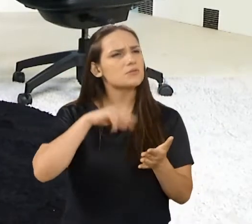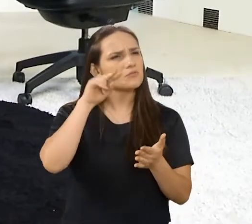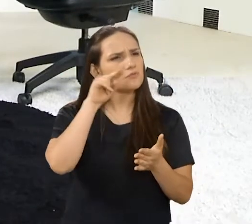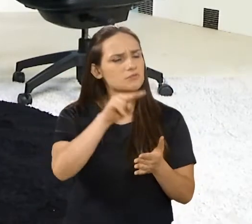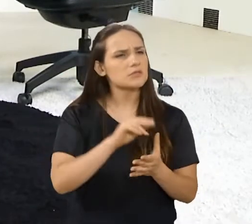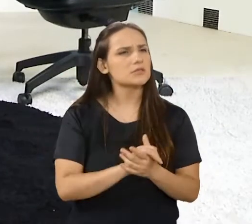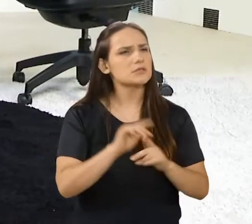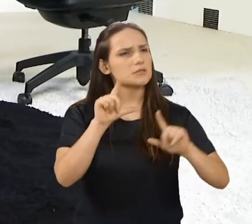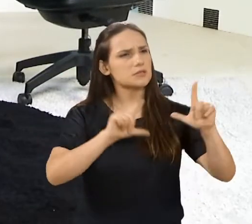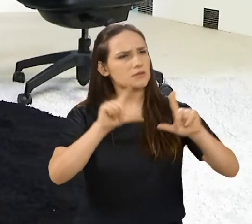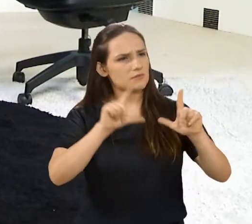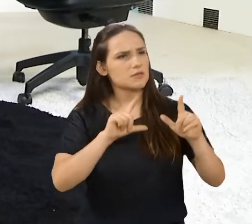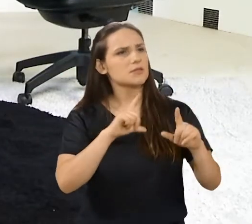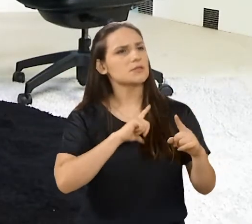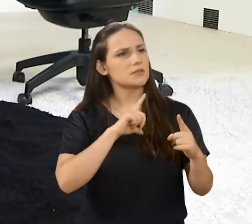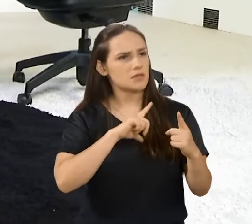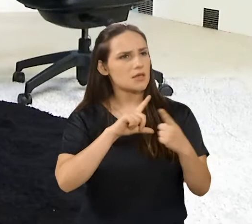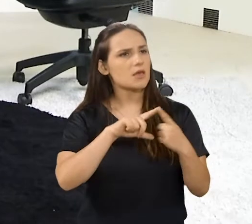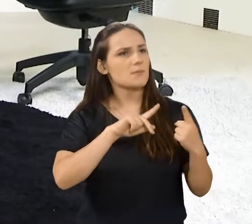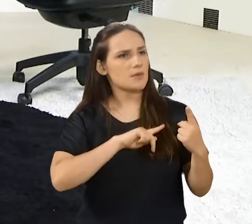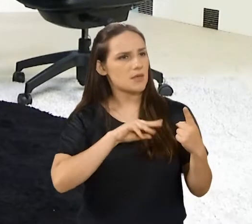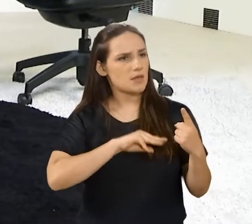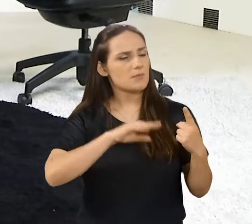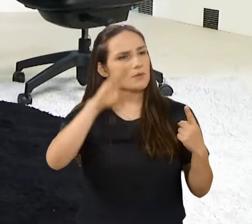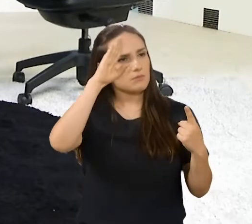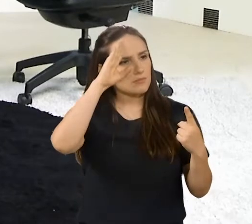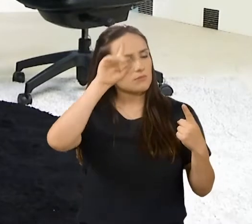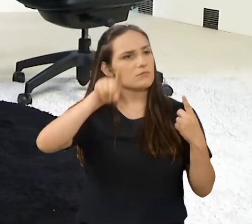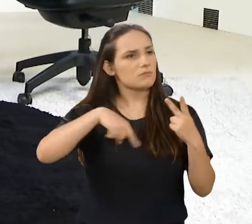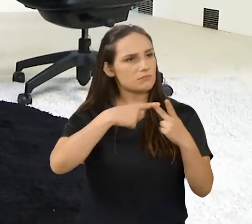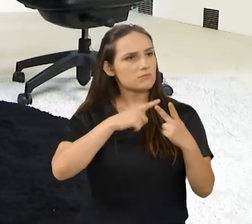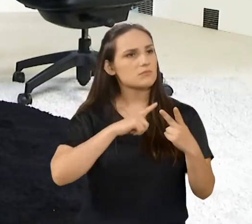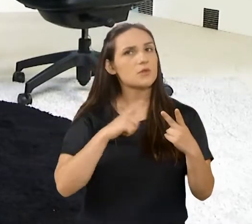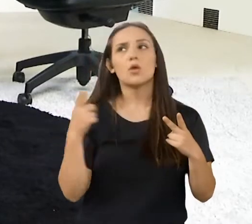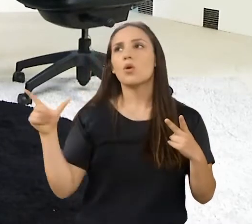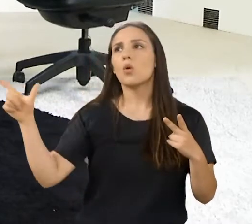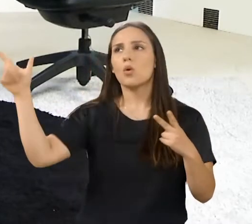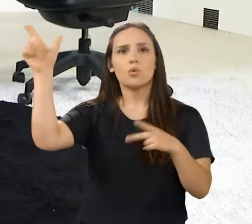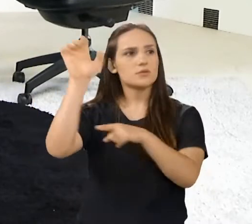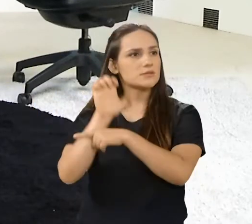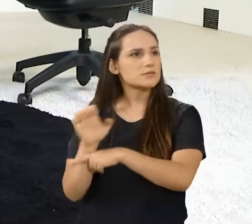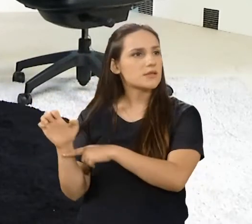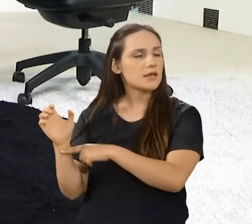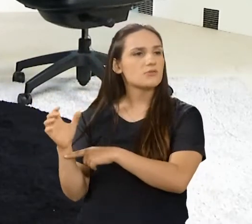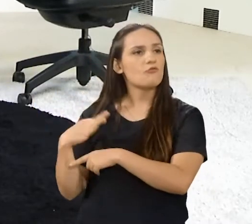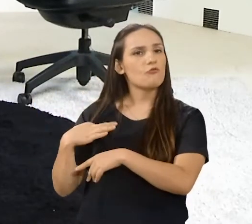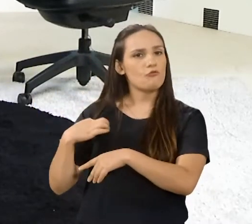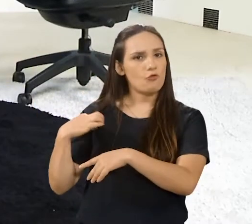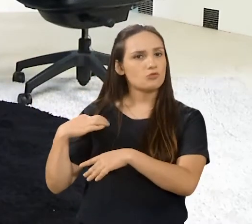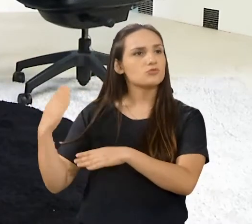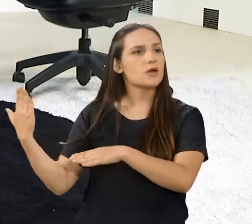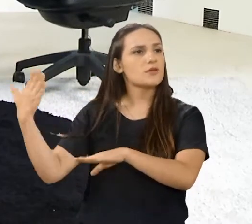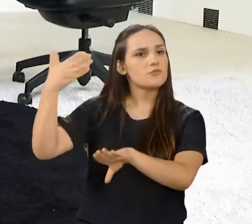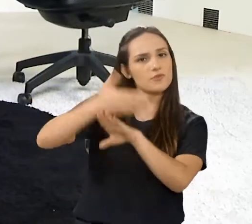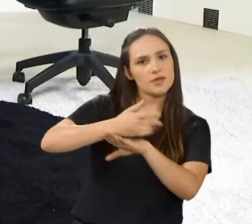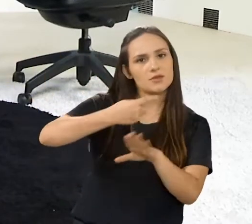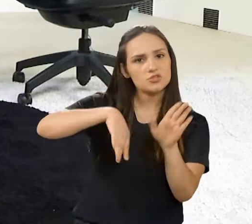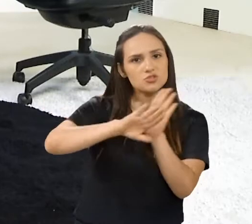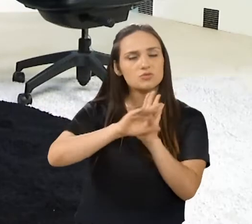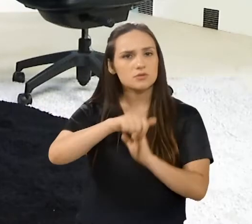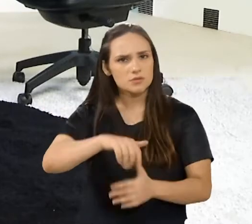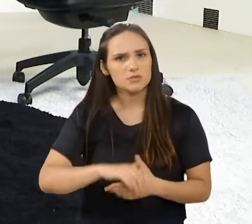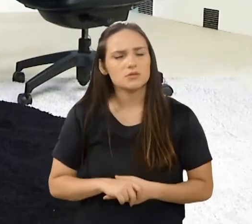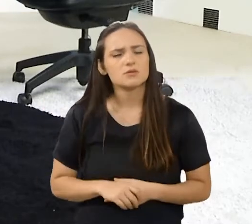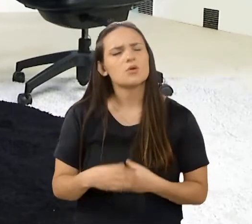além dos militares que trabalham aqui, a gente sabe que estão vindo pessoas de outros estados, né, que são voluntários, são militares de outros estados